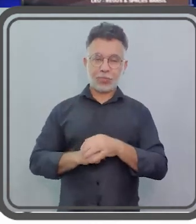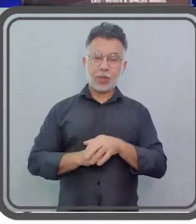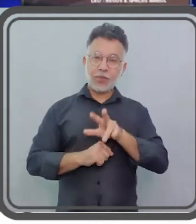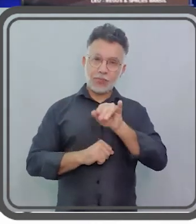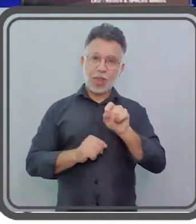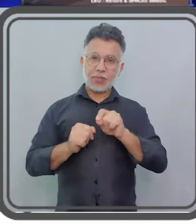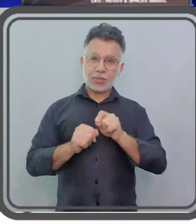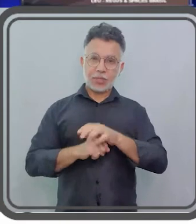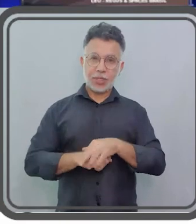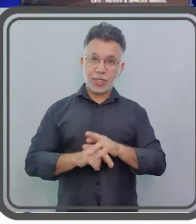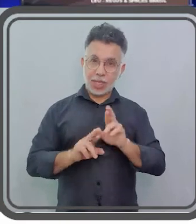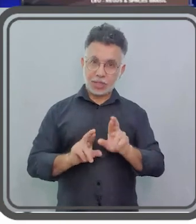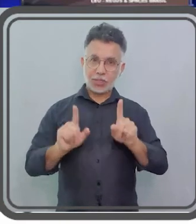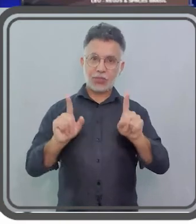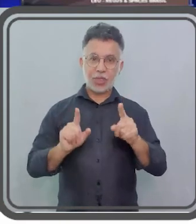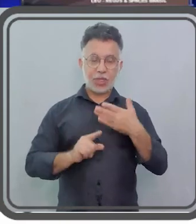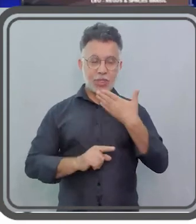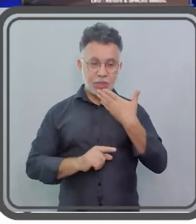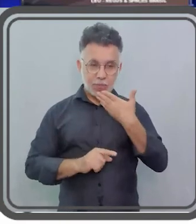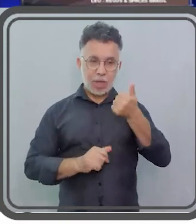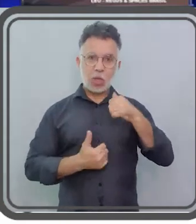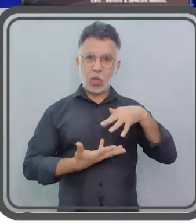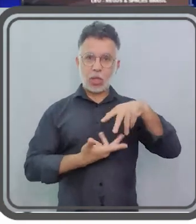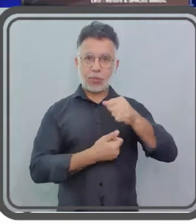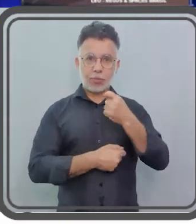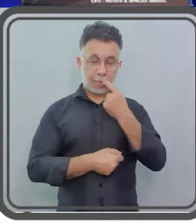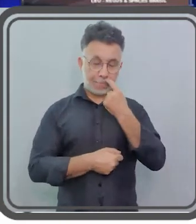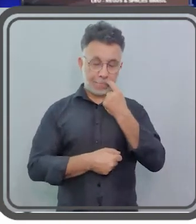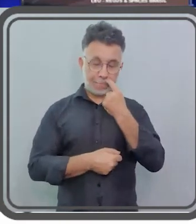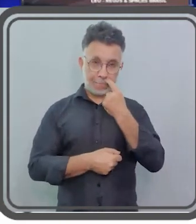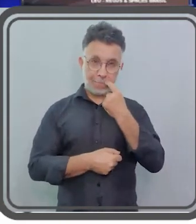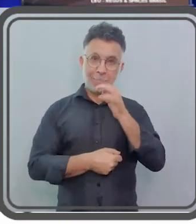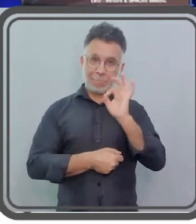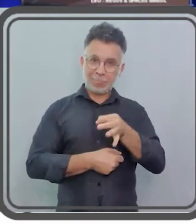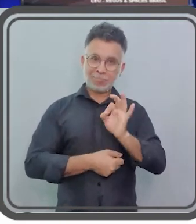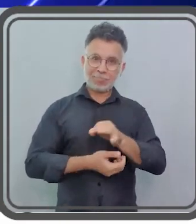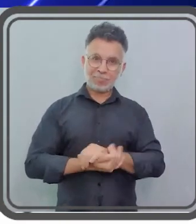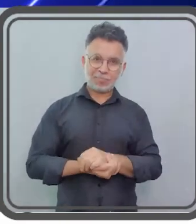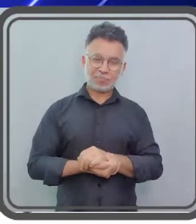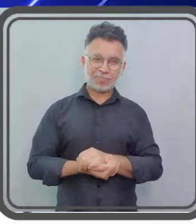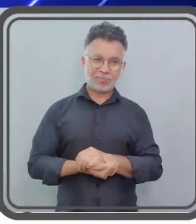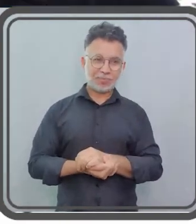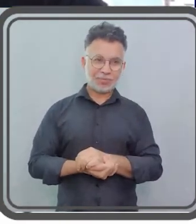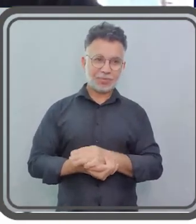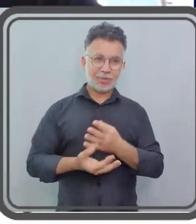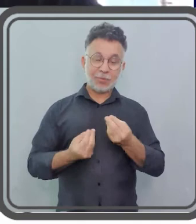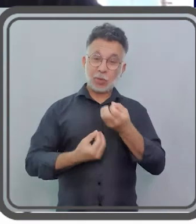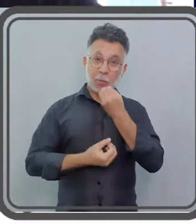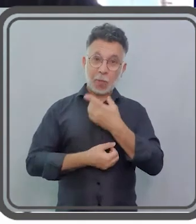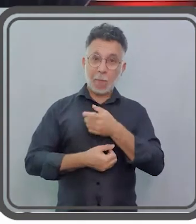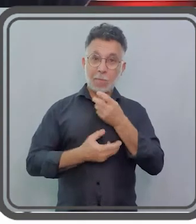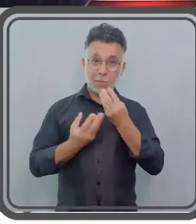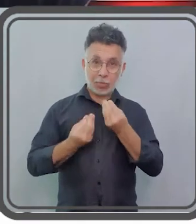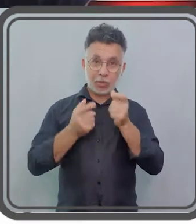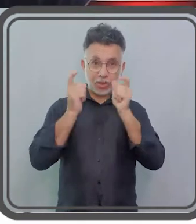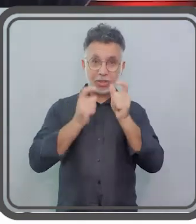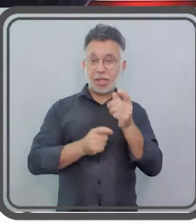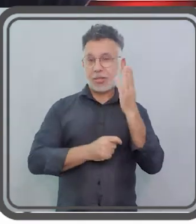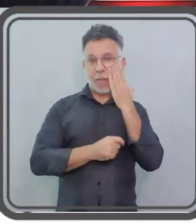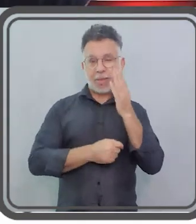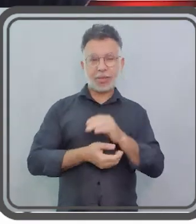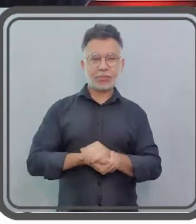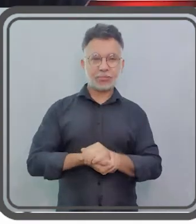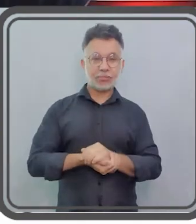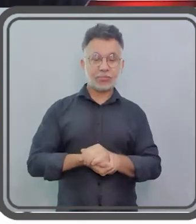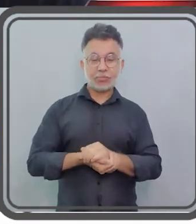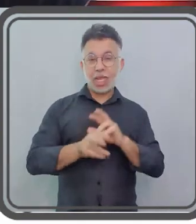fazer esse aqui um mundo melhor, não? Com certeza, com certeza. Muito bom, muito interessante saber, né, que tipo